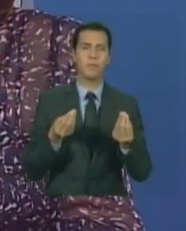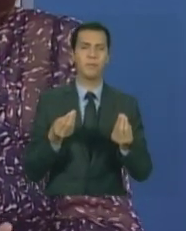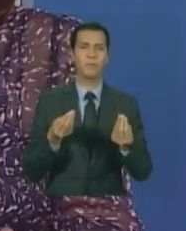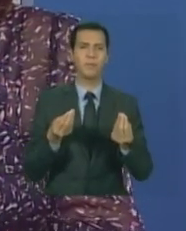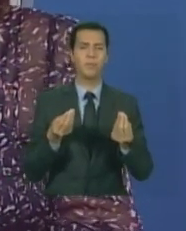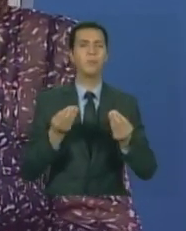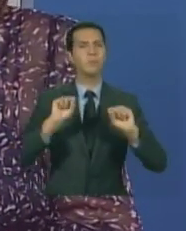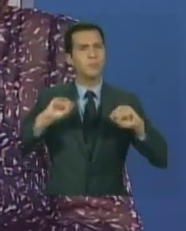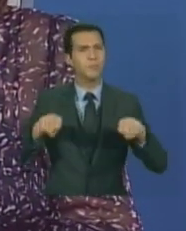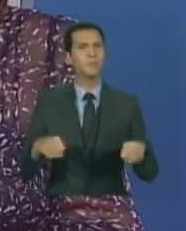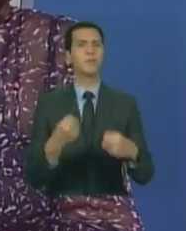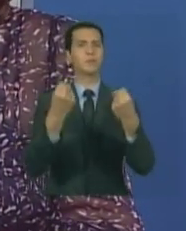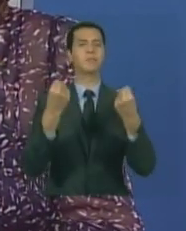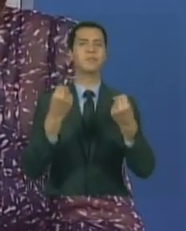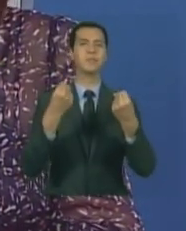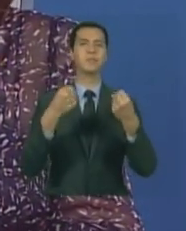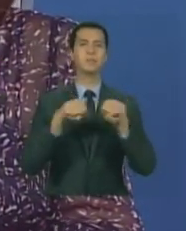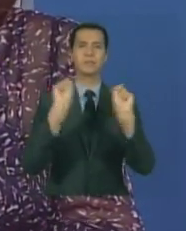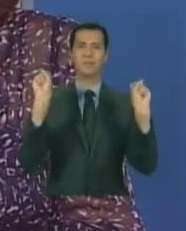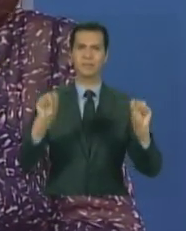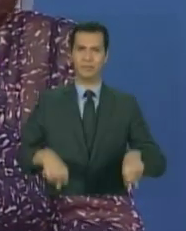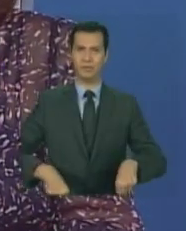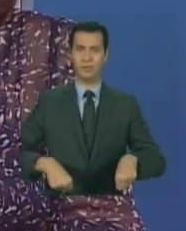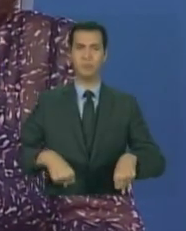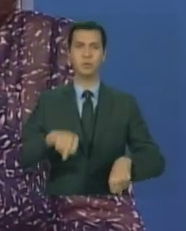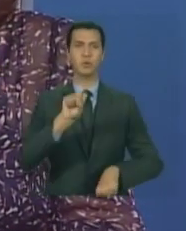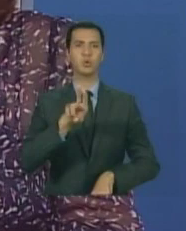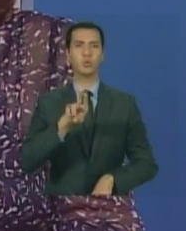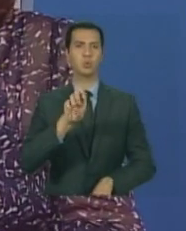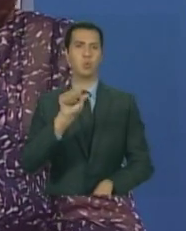de fortalecer o Sistema Único de Assistência Social,